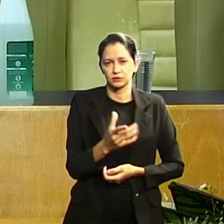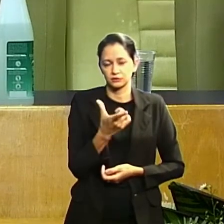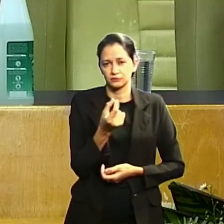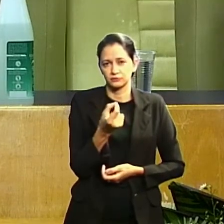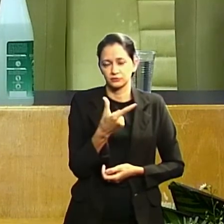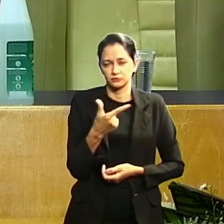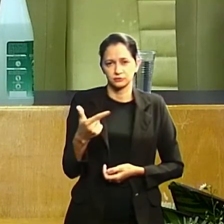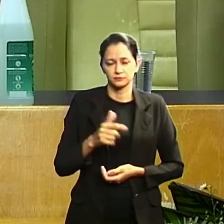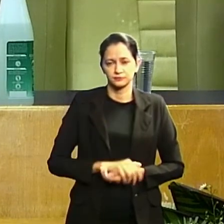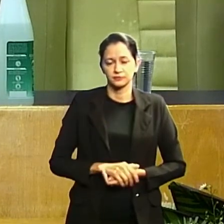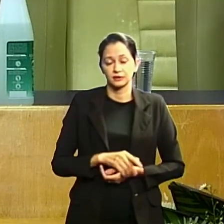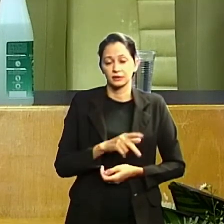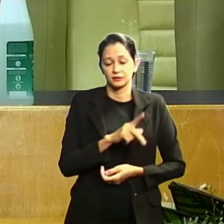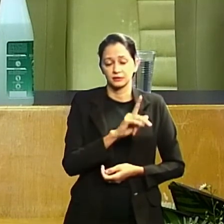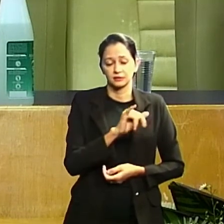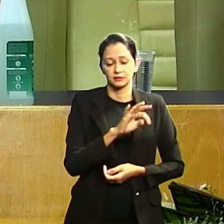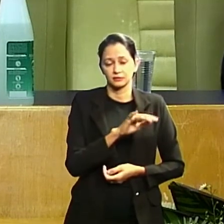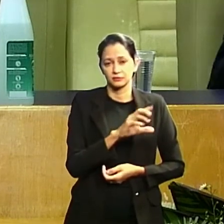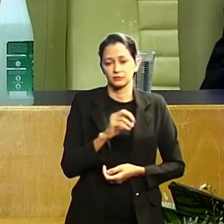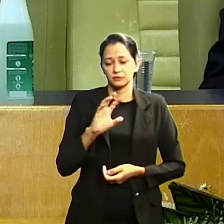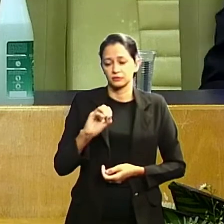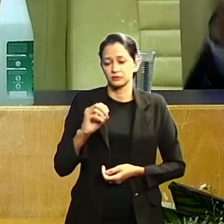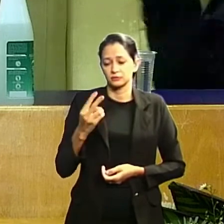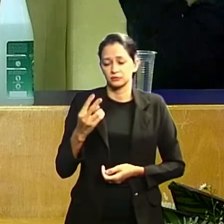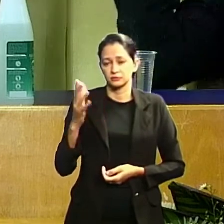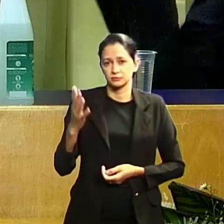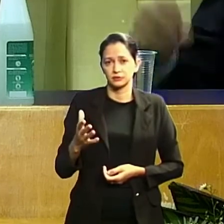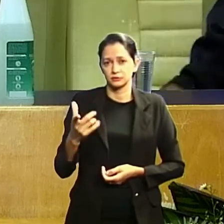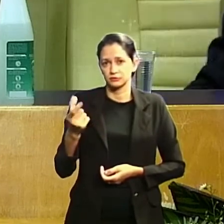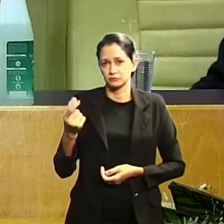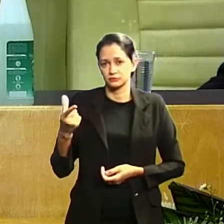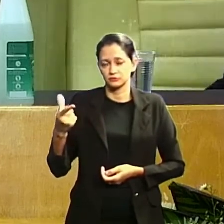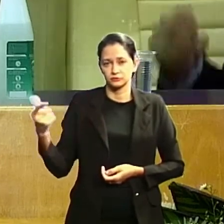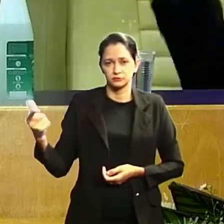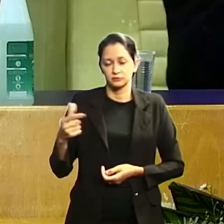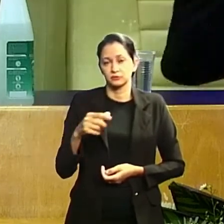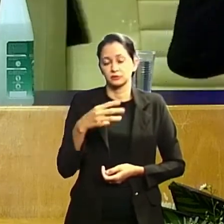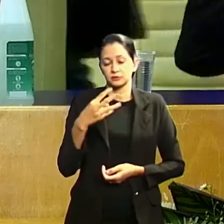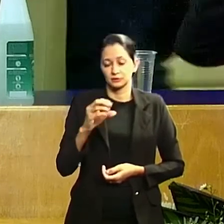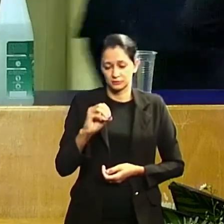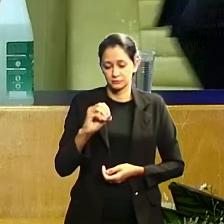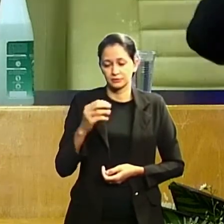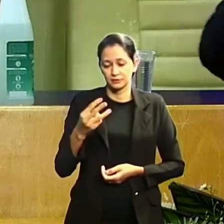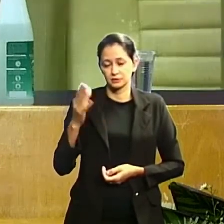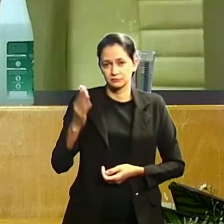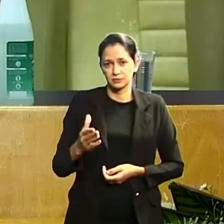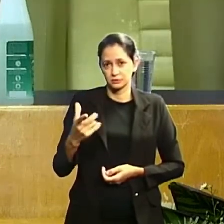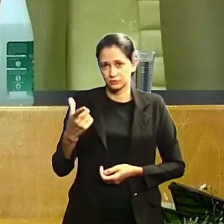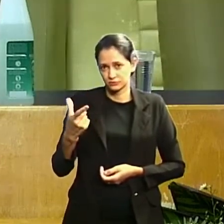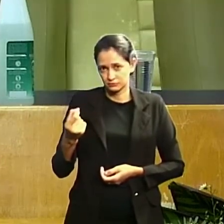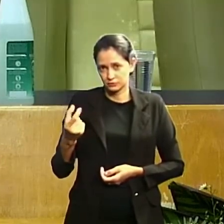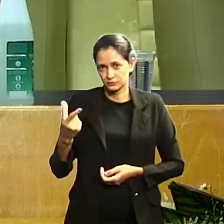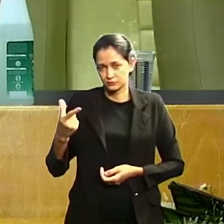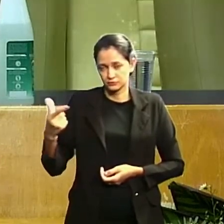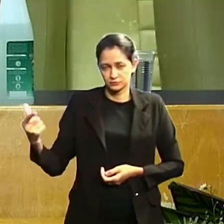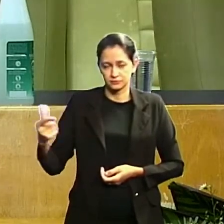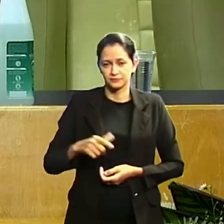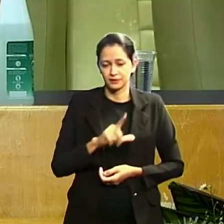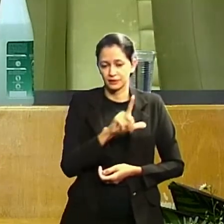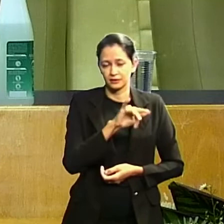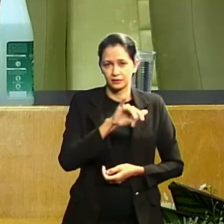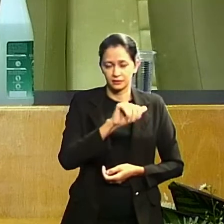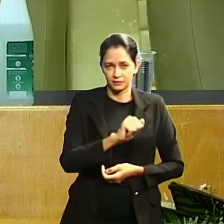01/2022. Lucas Quitão, 2/2022. Lucas Quitão, 3/2022. Lea